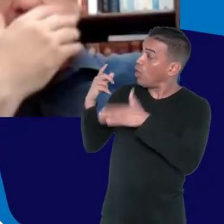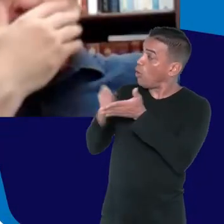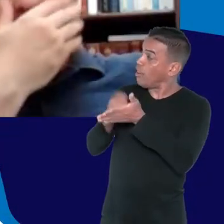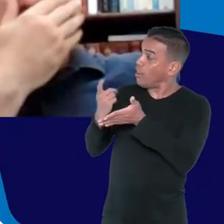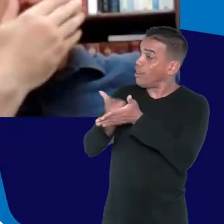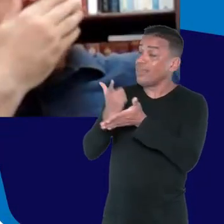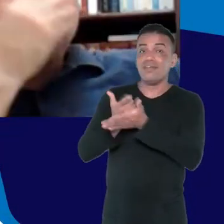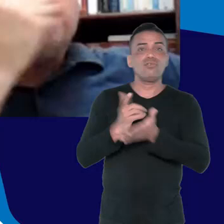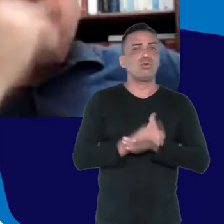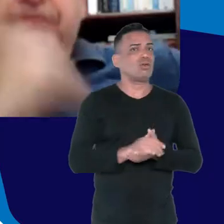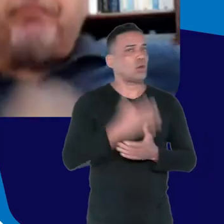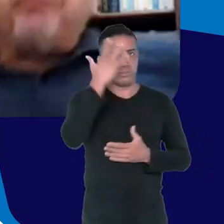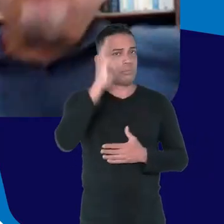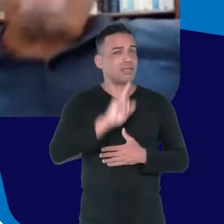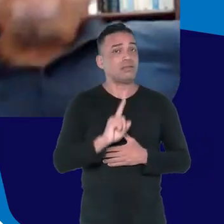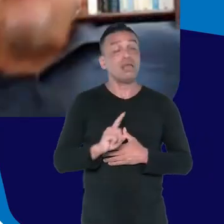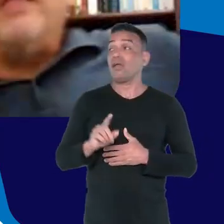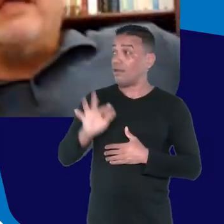Fernando Pessoa É.